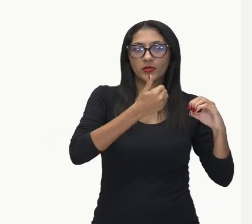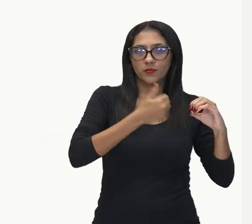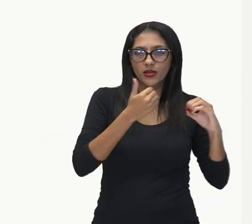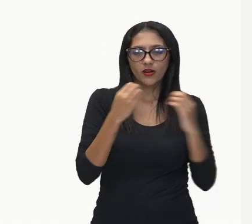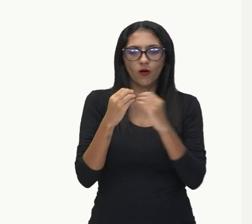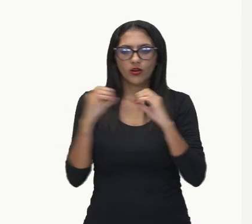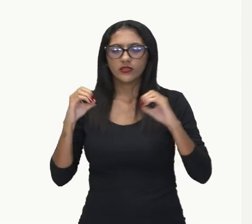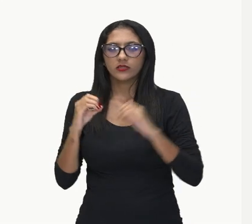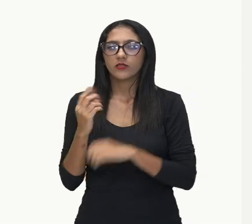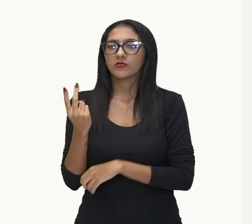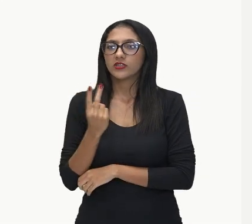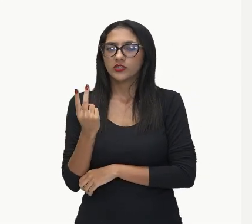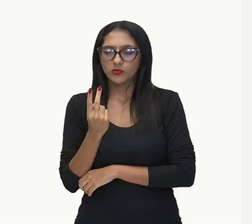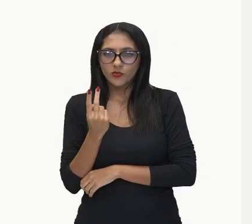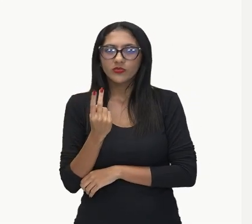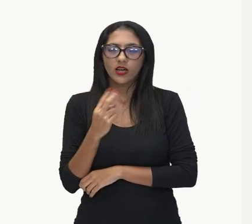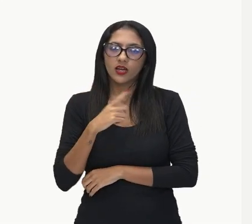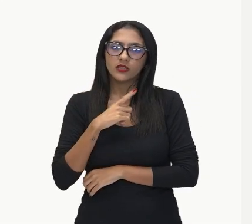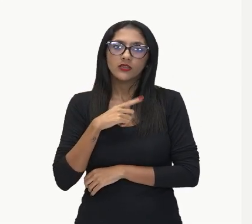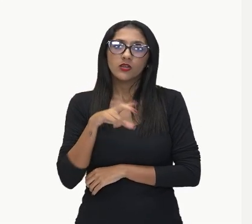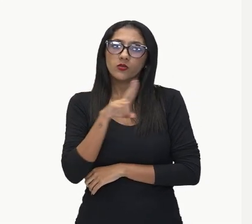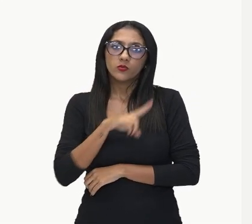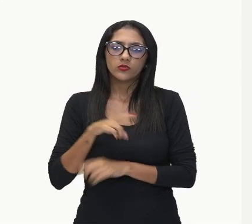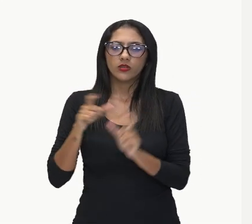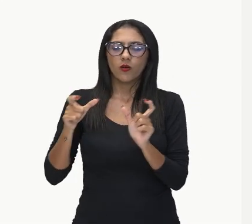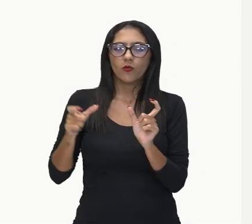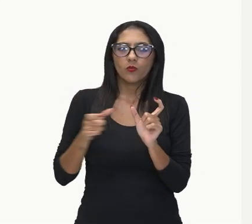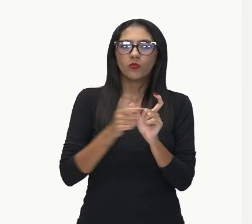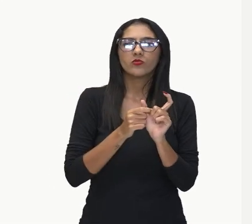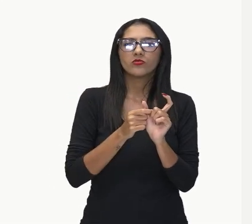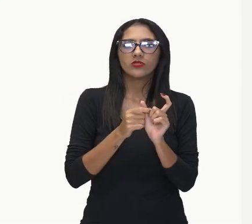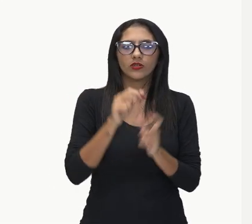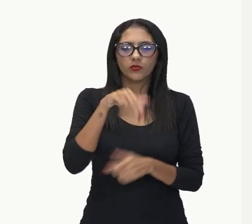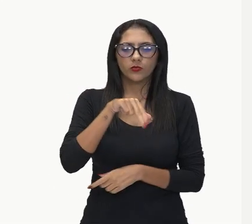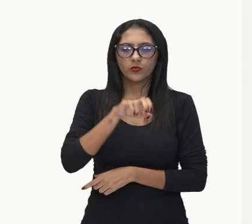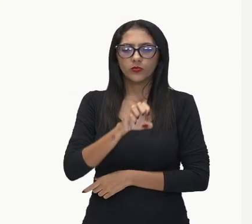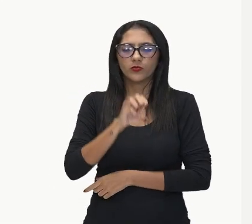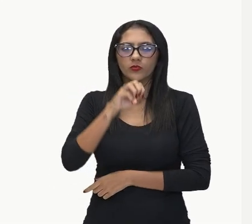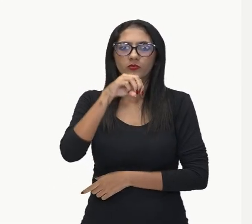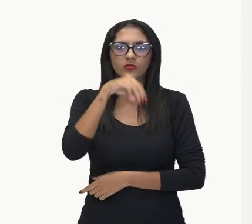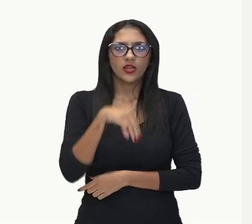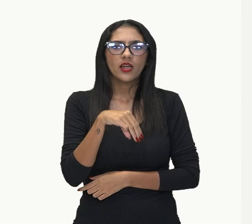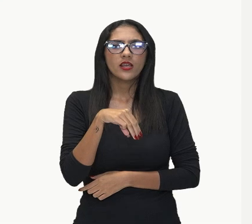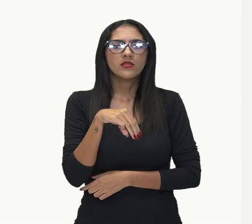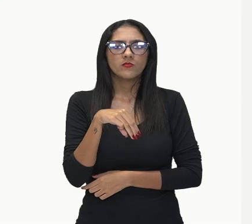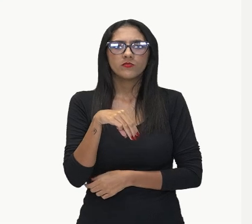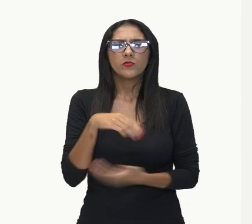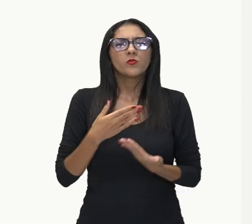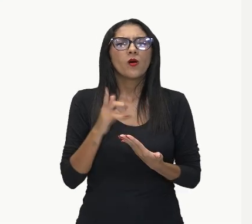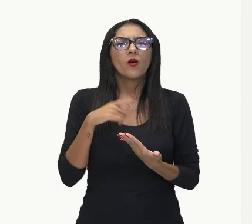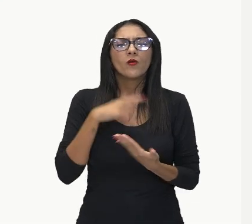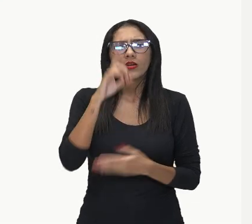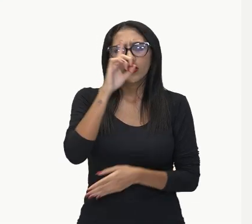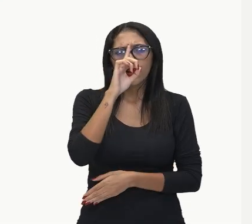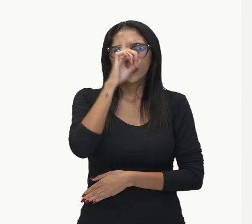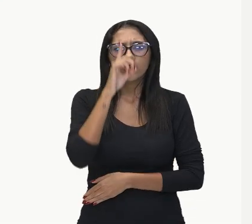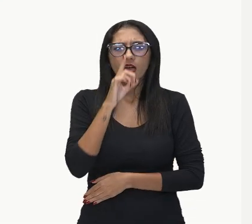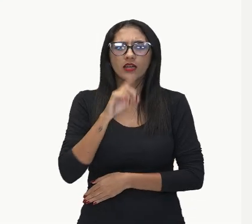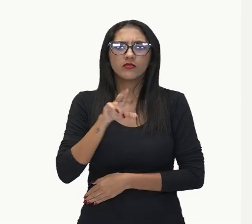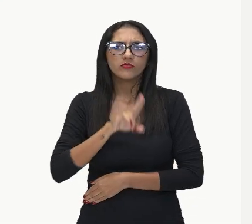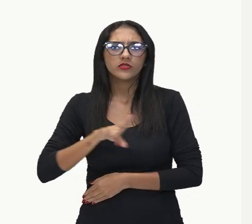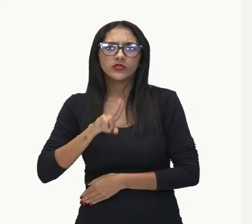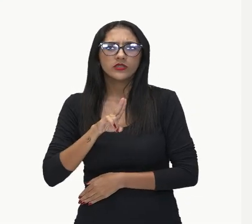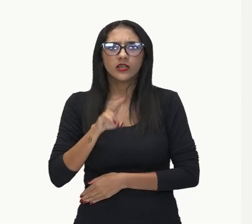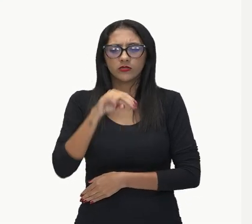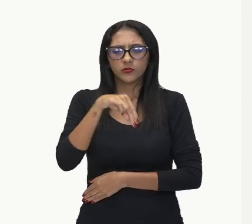oração, ok? E ao conectar, nós temos aqui uma ideia de quê? Qual ideia se estabelece com esta oração? Nem